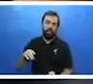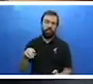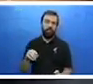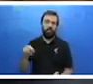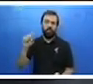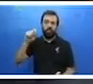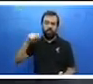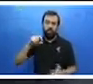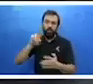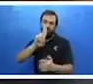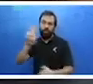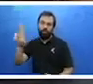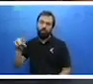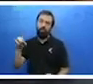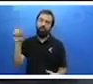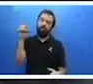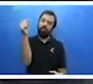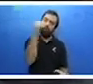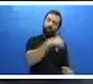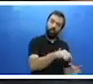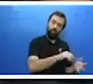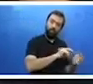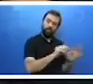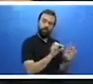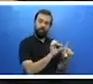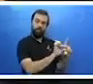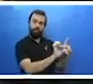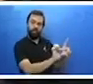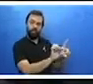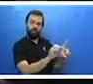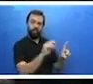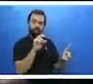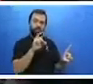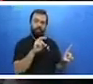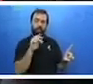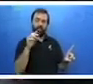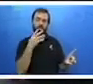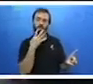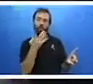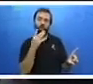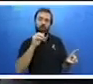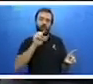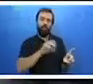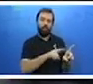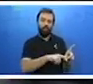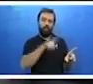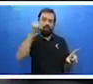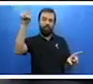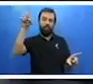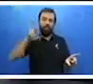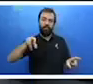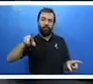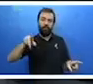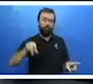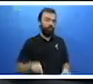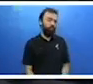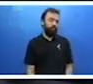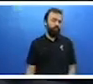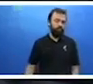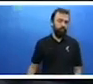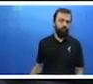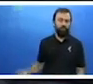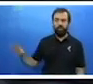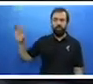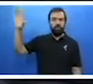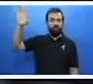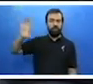aqui embaixo. Marca na legenda da mesma cor. Um exemplo, nós já fizemos aqui, ó. Que região